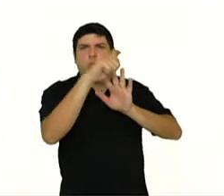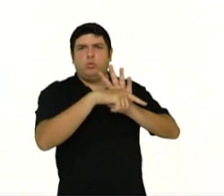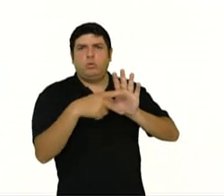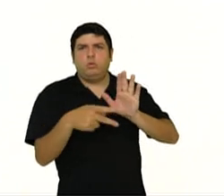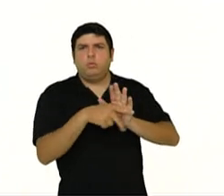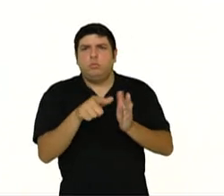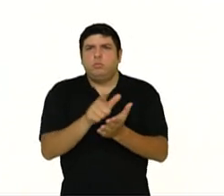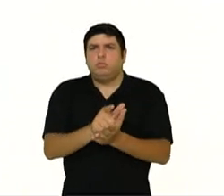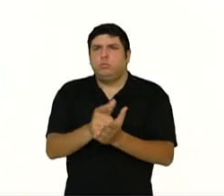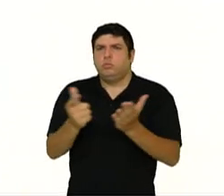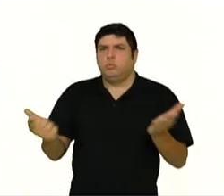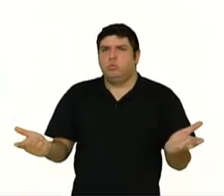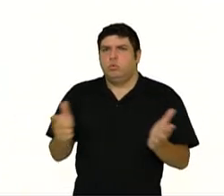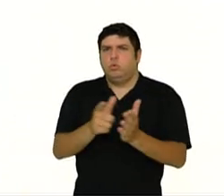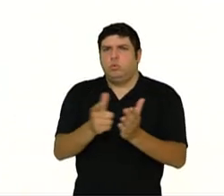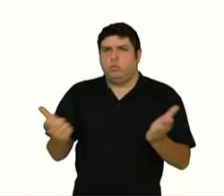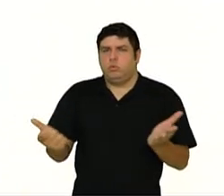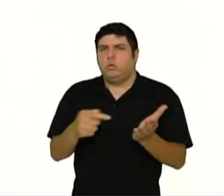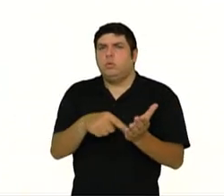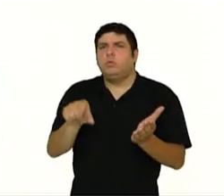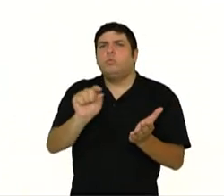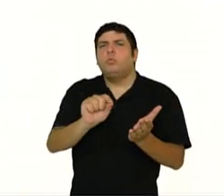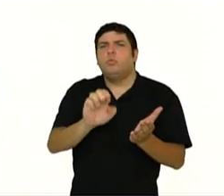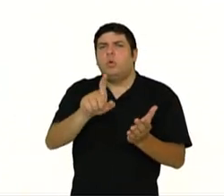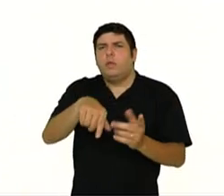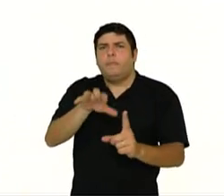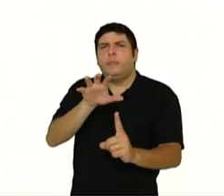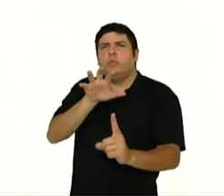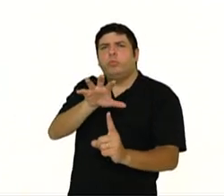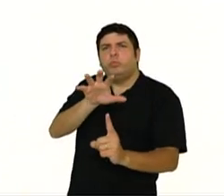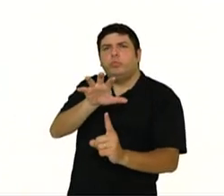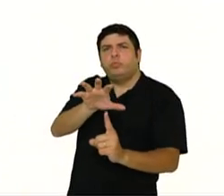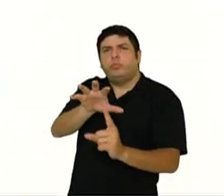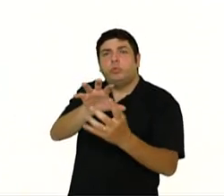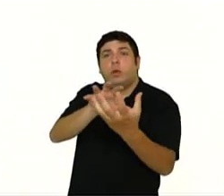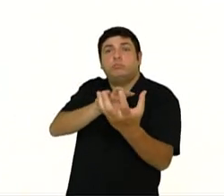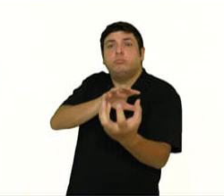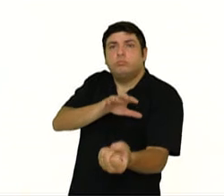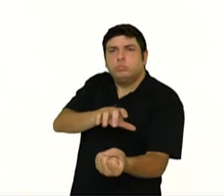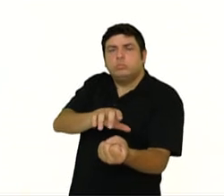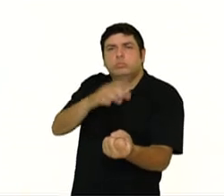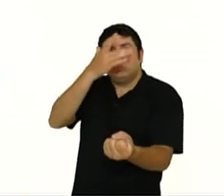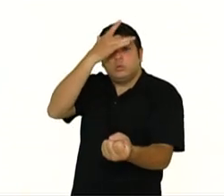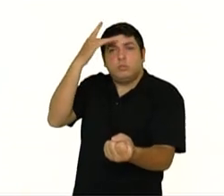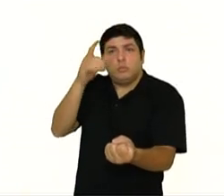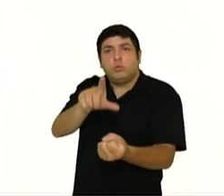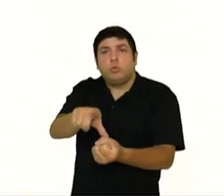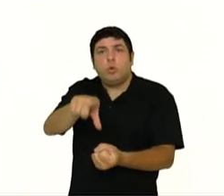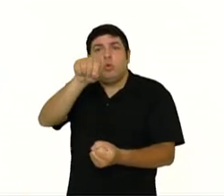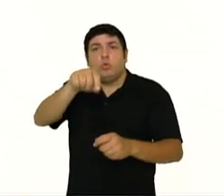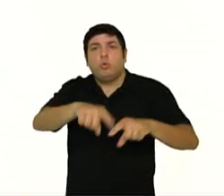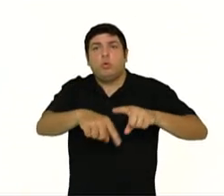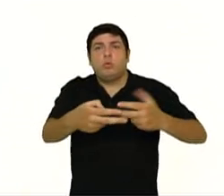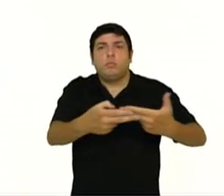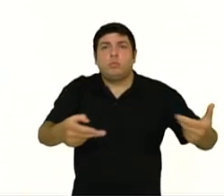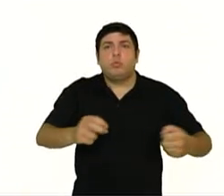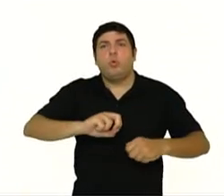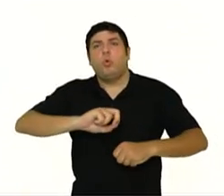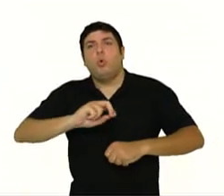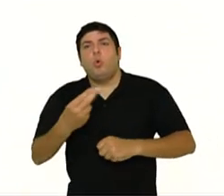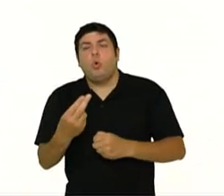jornalístico, tá? Que tem por finalidade convencer as pessoas na escolha de um produto ou serviço. Por isso é considerado um